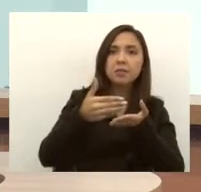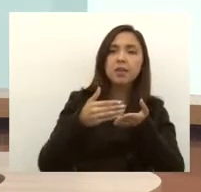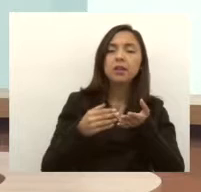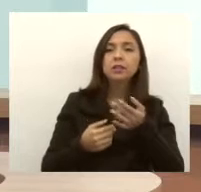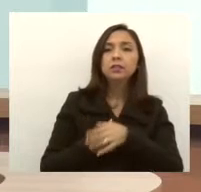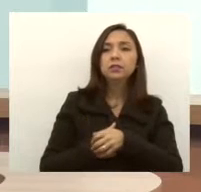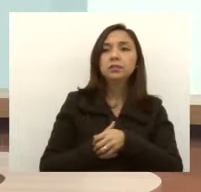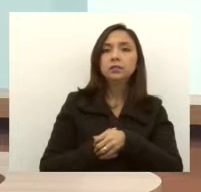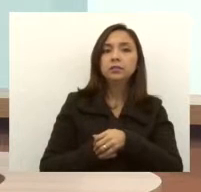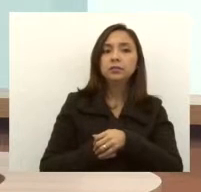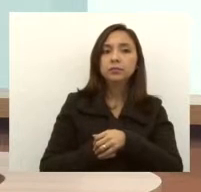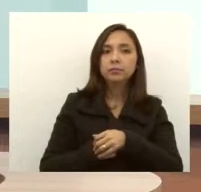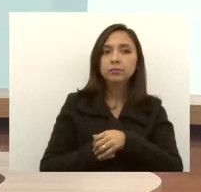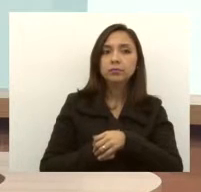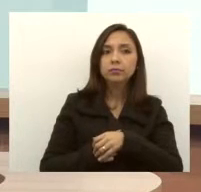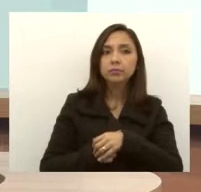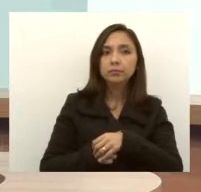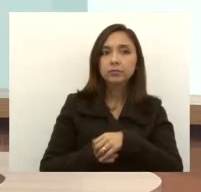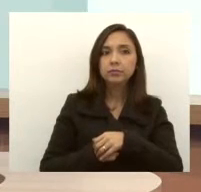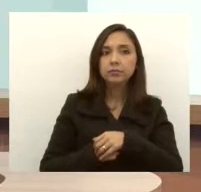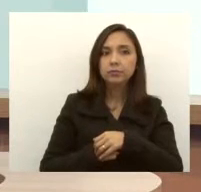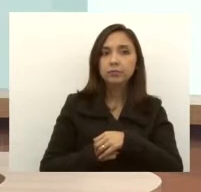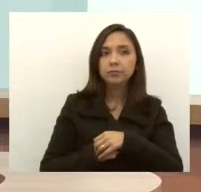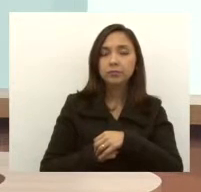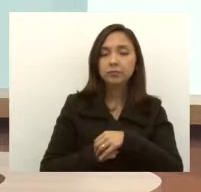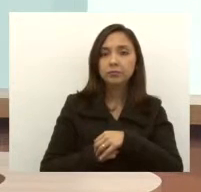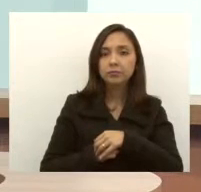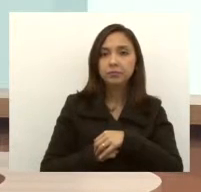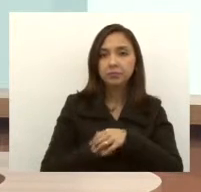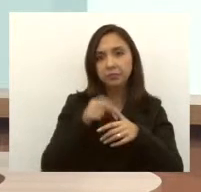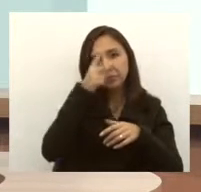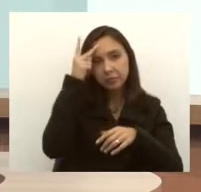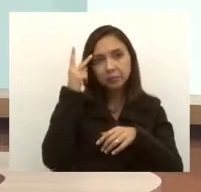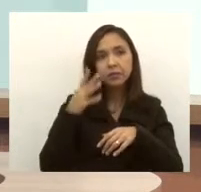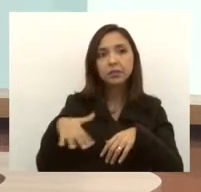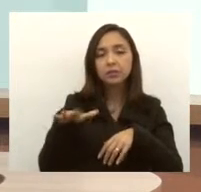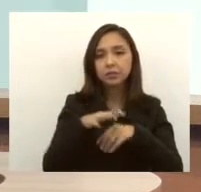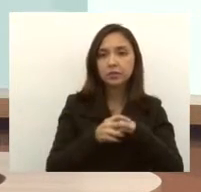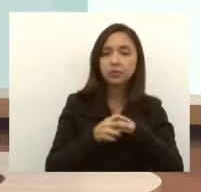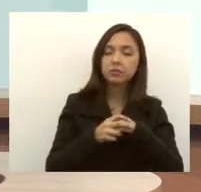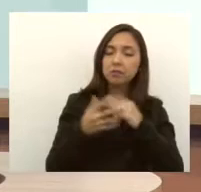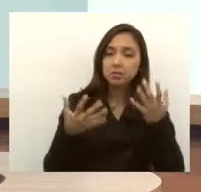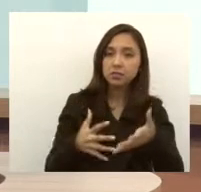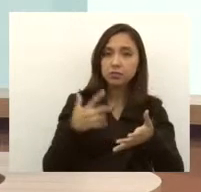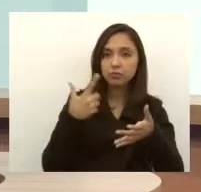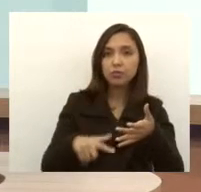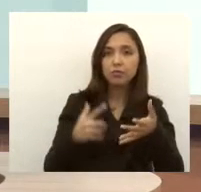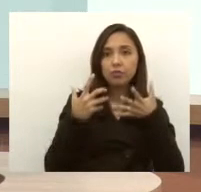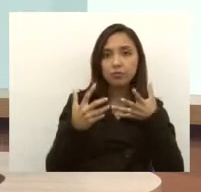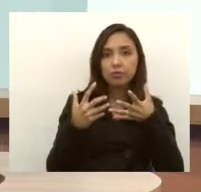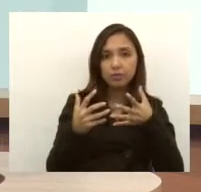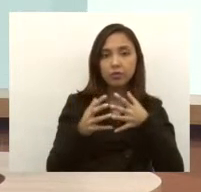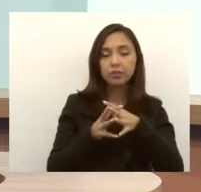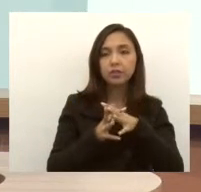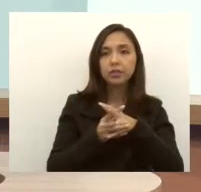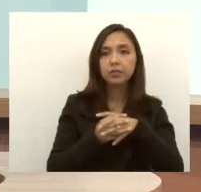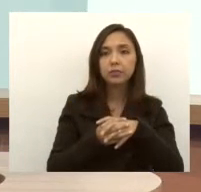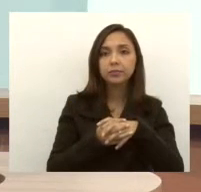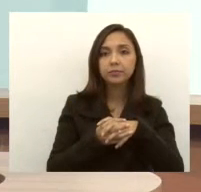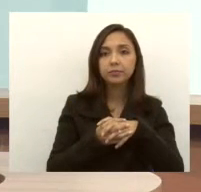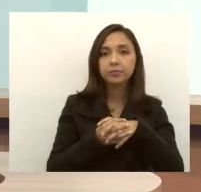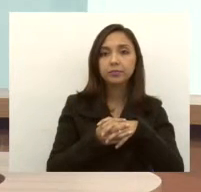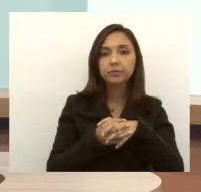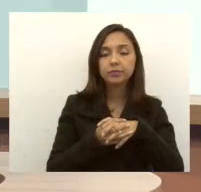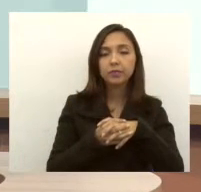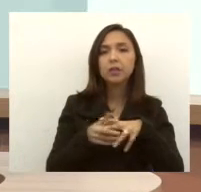buscar resgatar esses direitos das pessoas. E queria, mais uma vez, senhor presidente, dizer